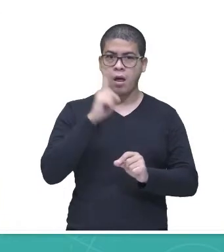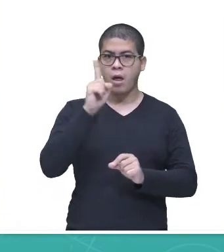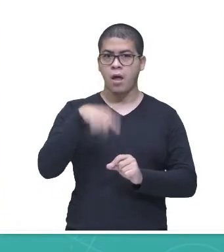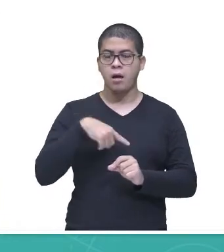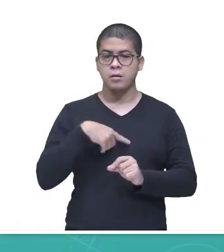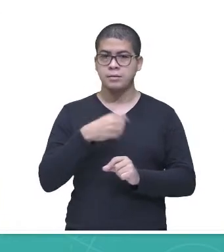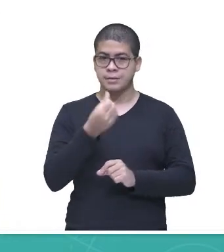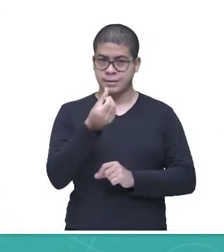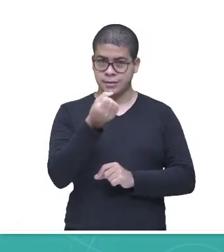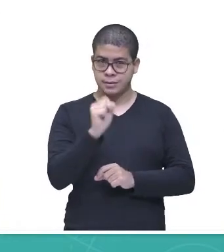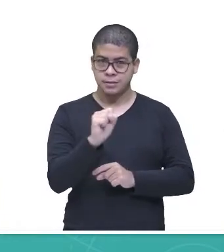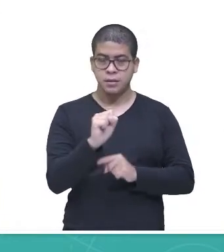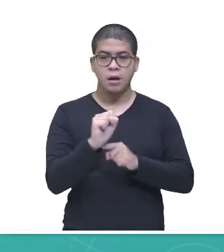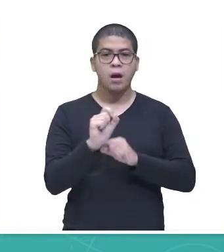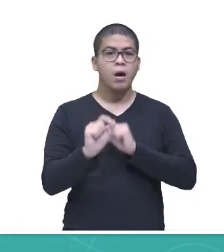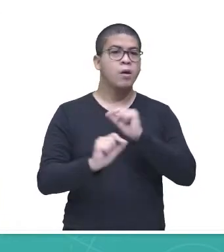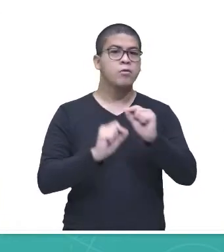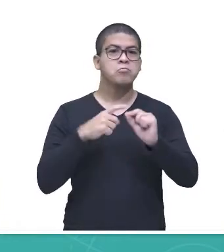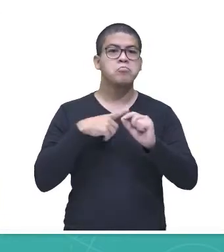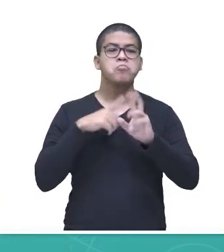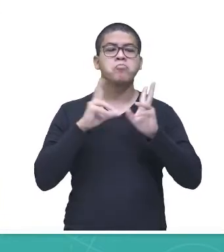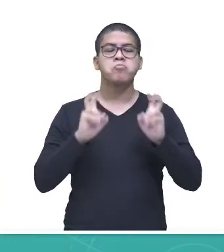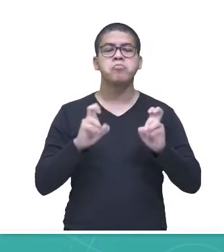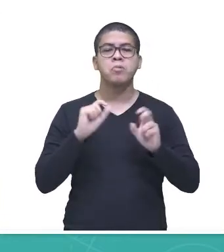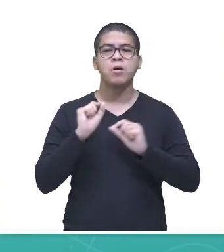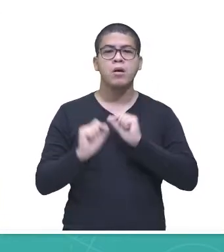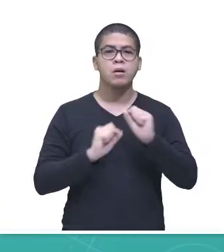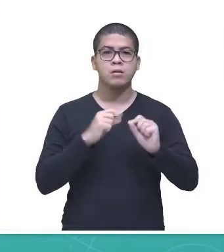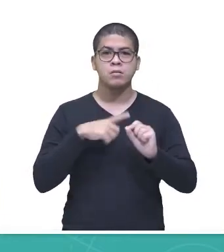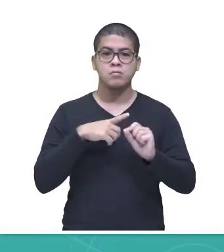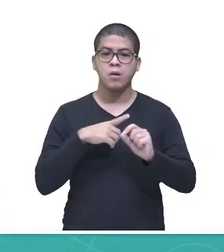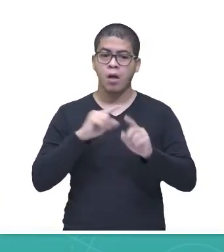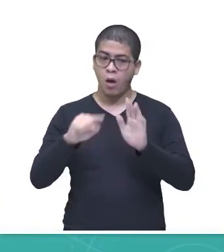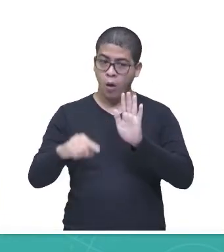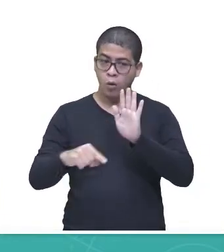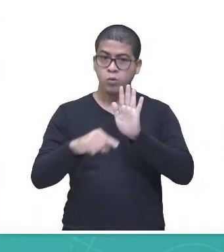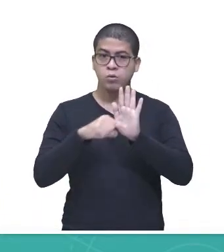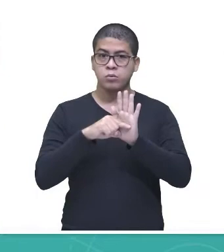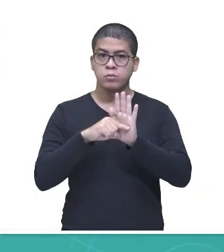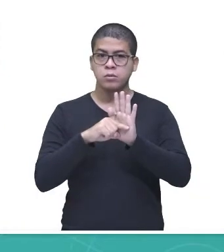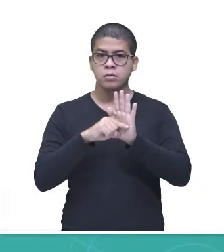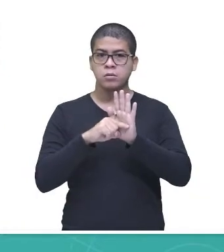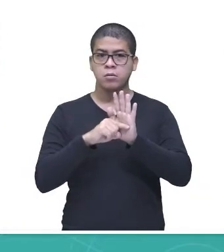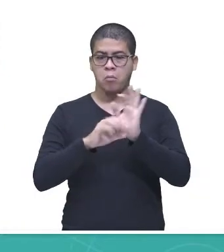minutos em 1 grau. Agora a gente vai ver a subtração dos ângulos.